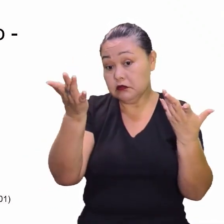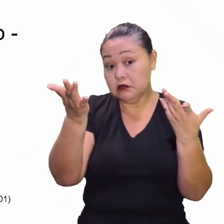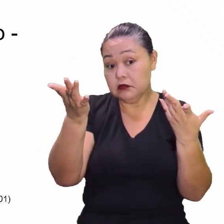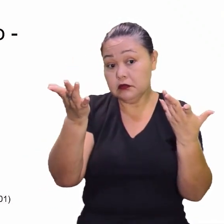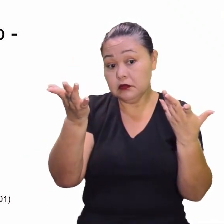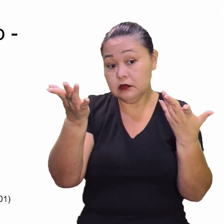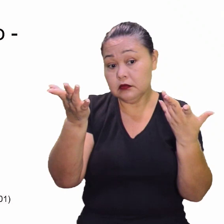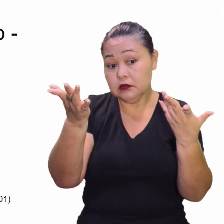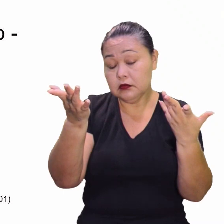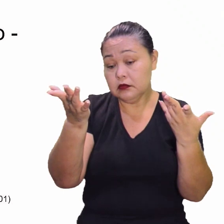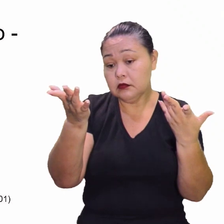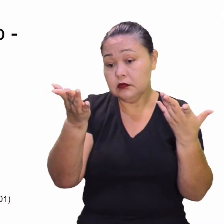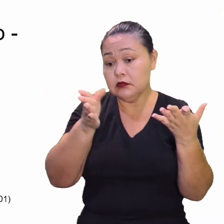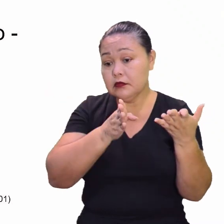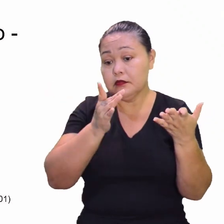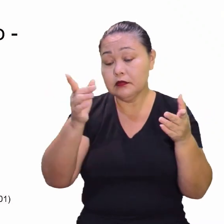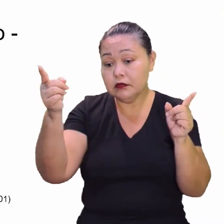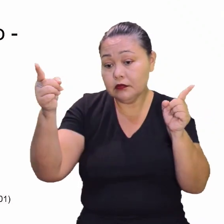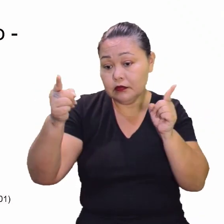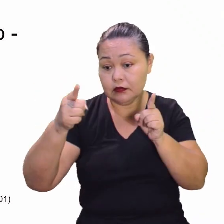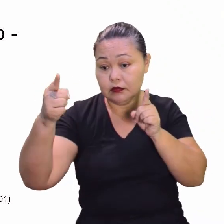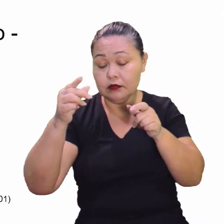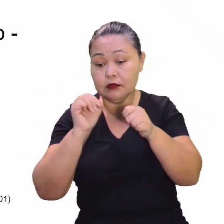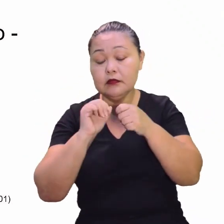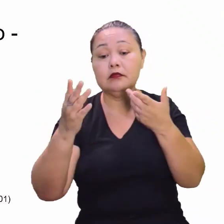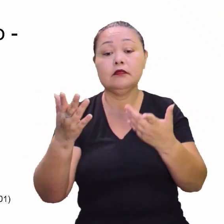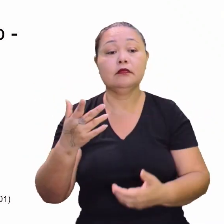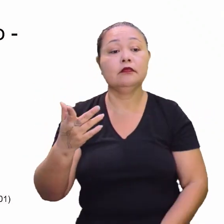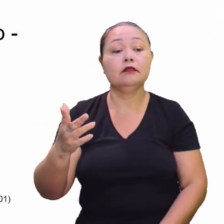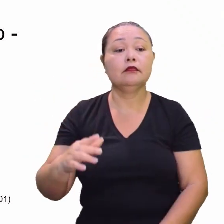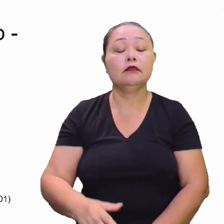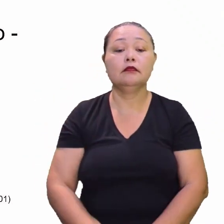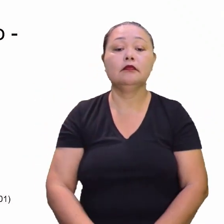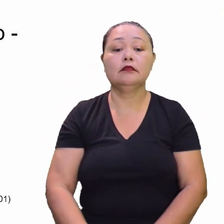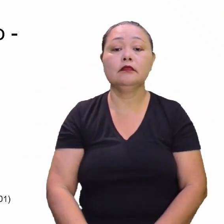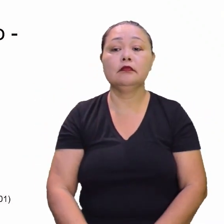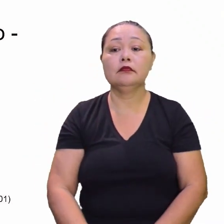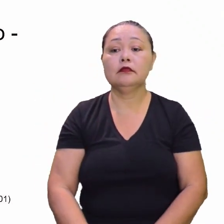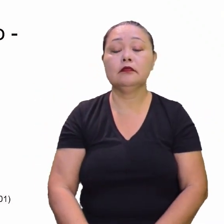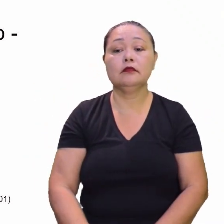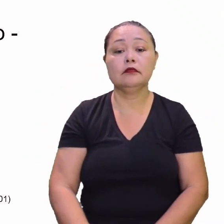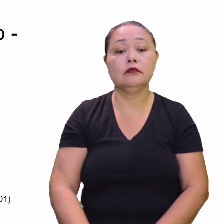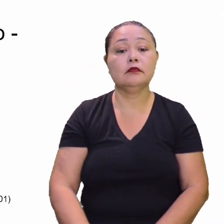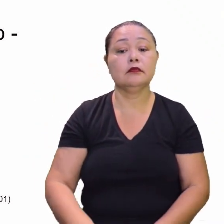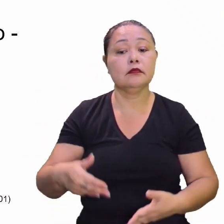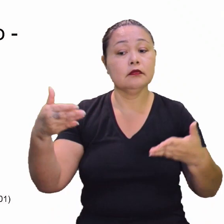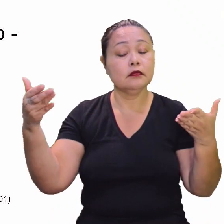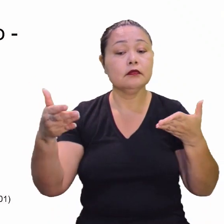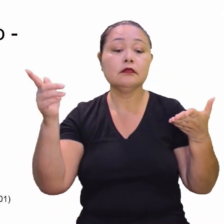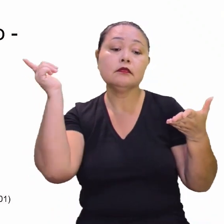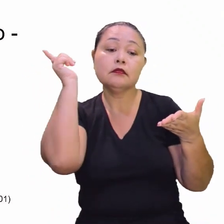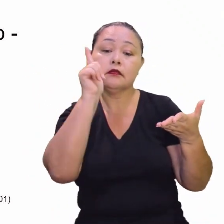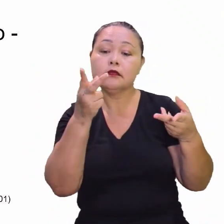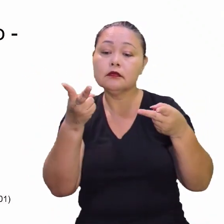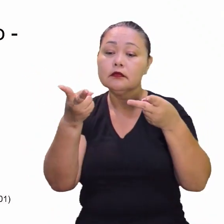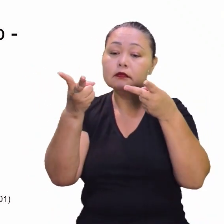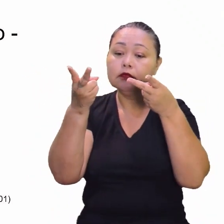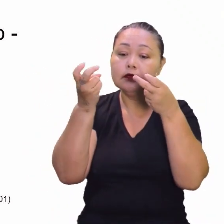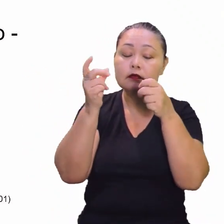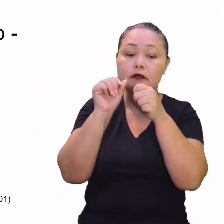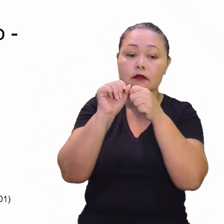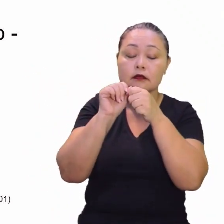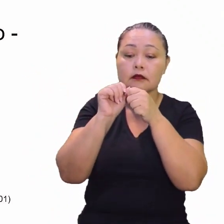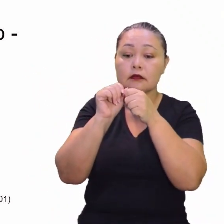mais... o caminho seria menor, né? Com certeza. É isso? Então, galera, agora você consegue